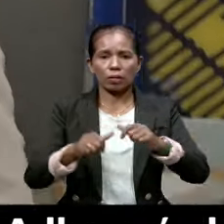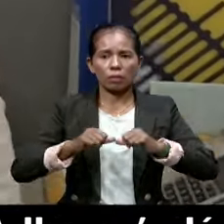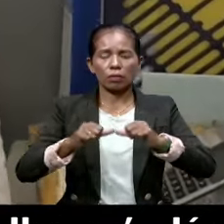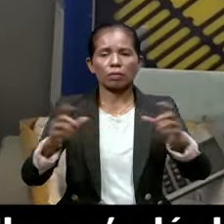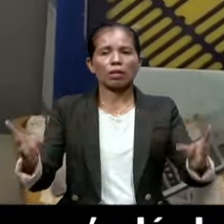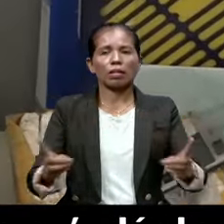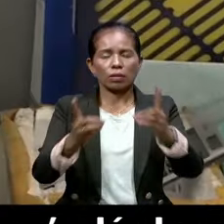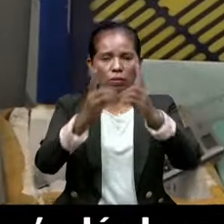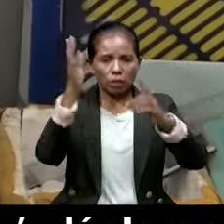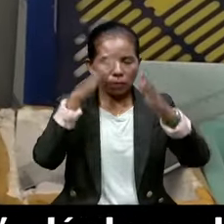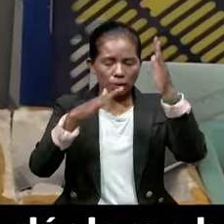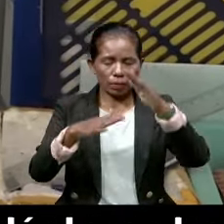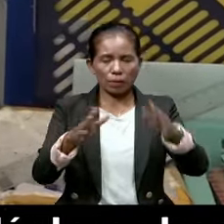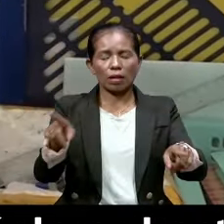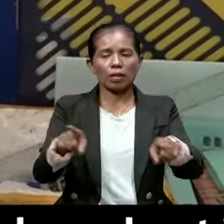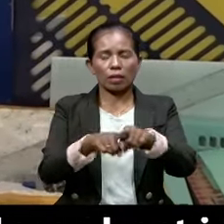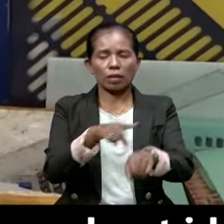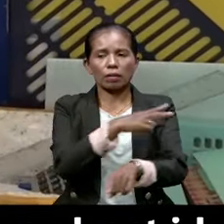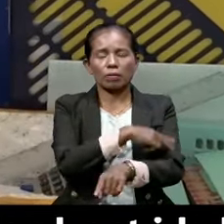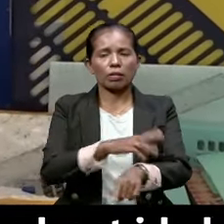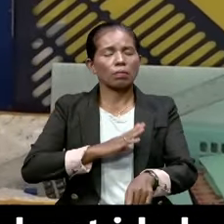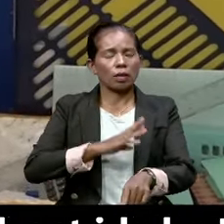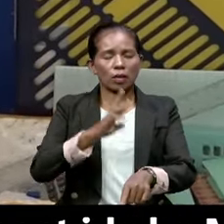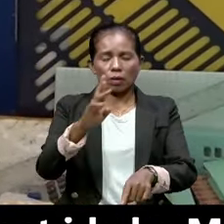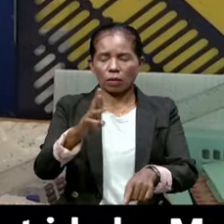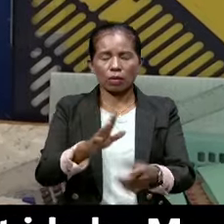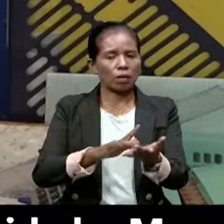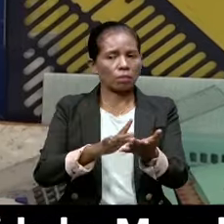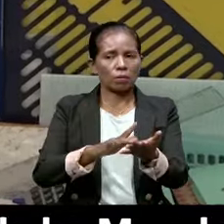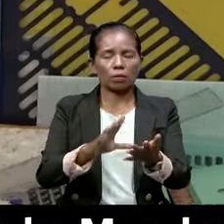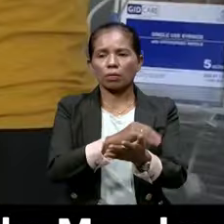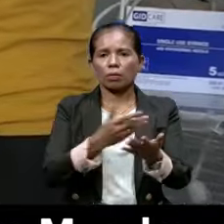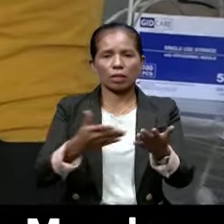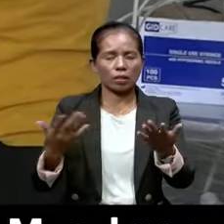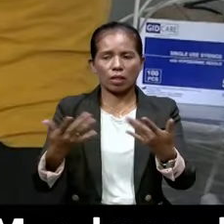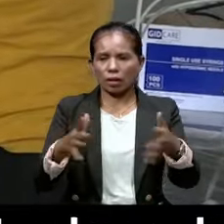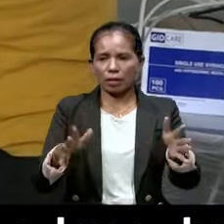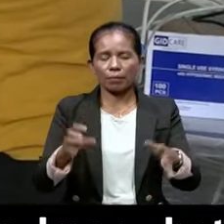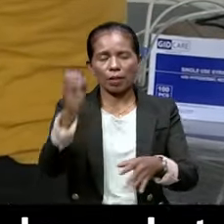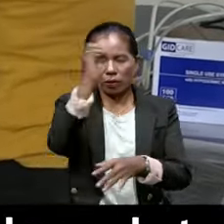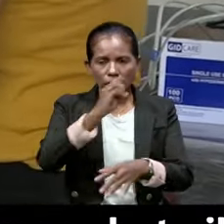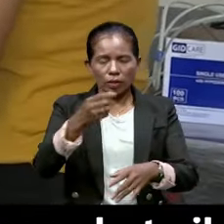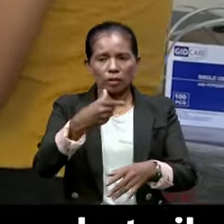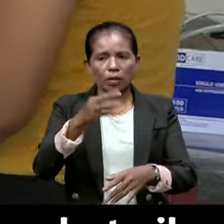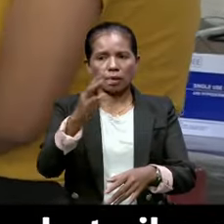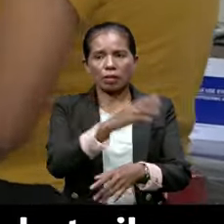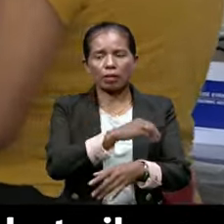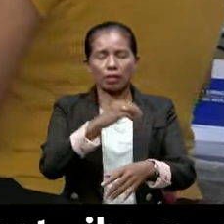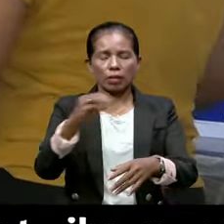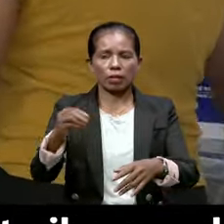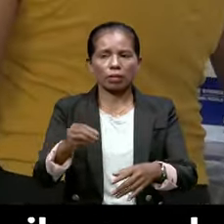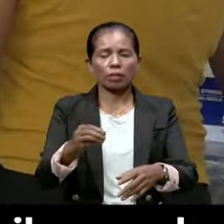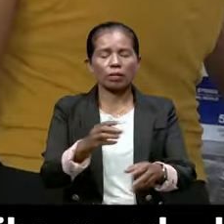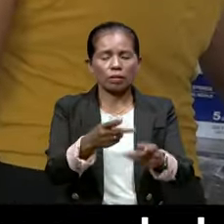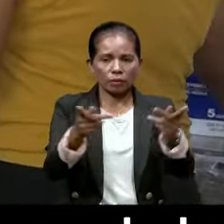problema hanes Centro de Saúde Becora, nebe falta e moruk no facilidade balon. Tuir observação GMN, sala emergência nebe